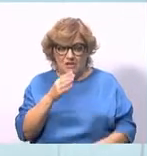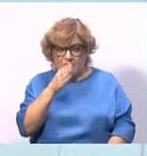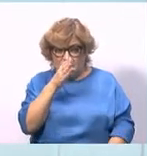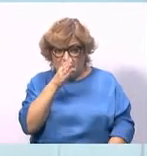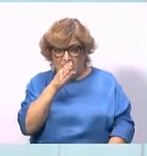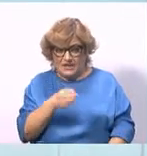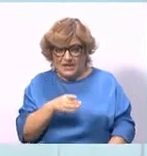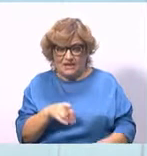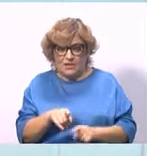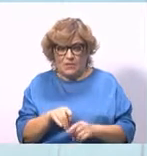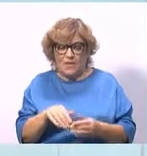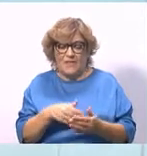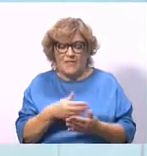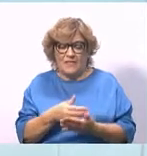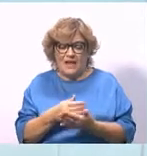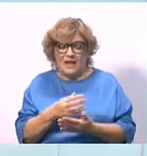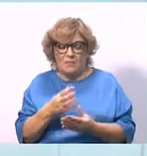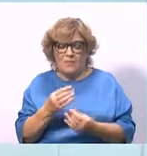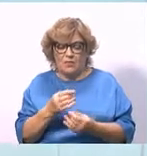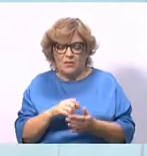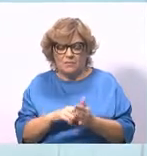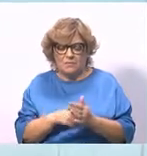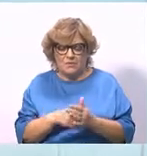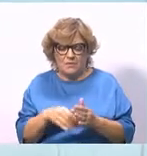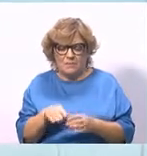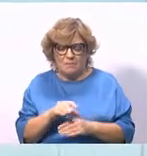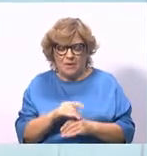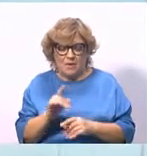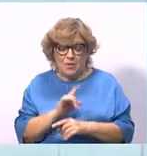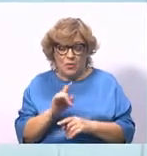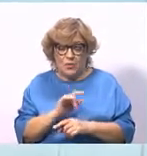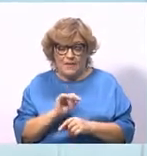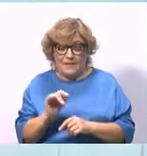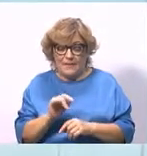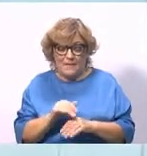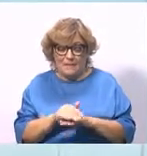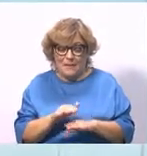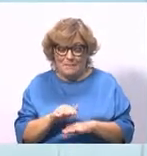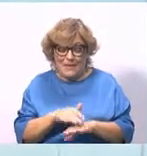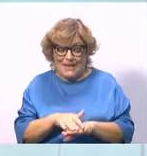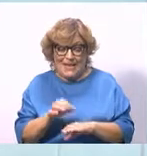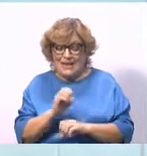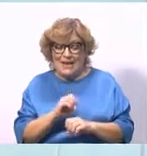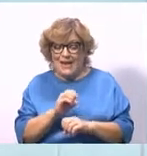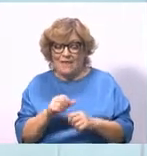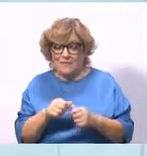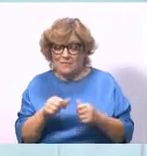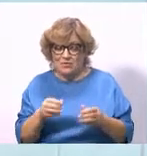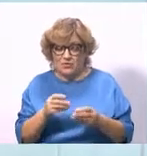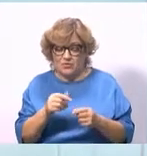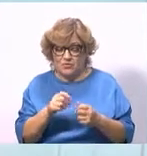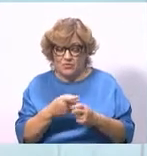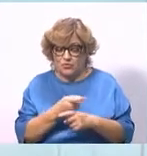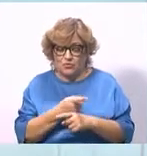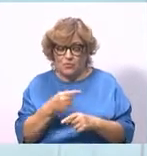verticalizado, vai provocar um excesso de apoio, um excesso de pressão. Naturalmente que não é a palmilha, nem é este tipo de pensos que vão resolver o